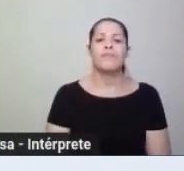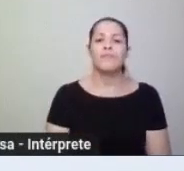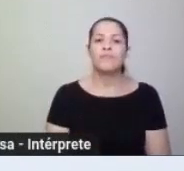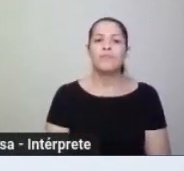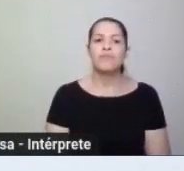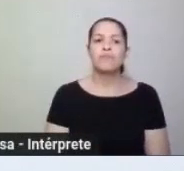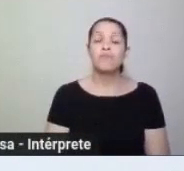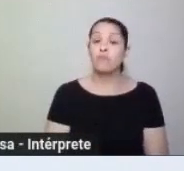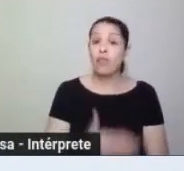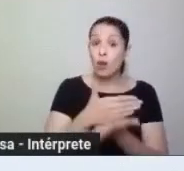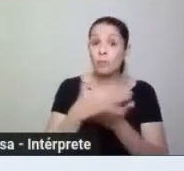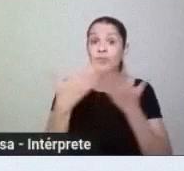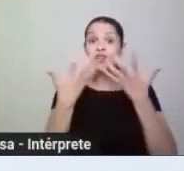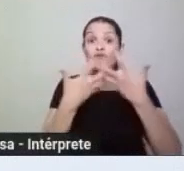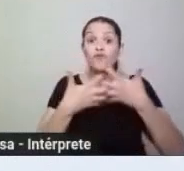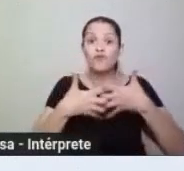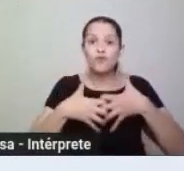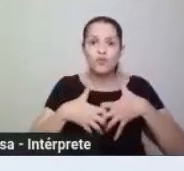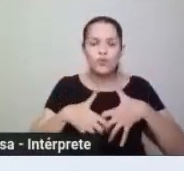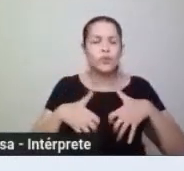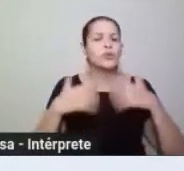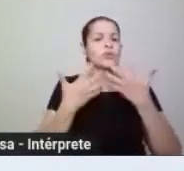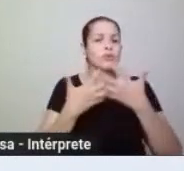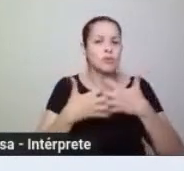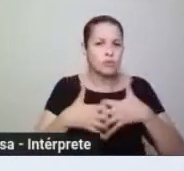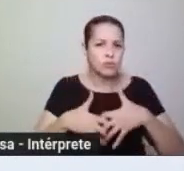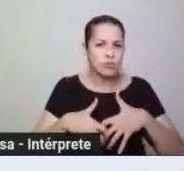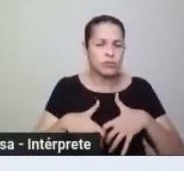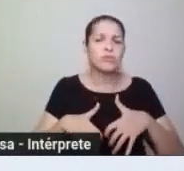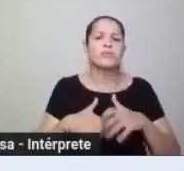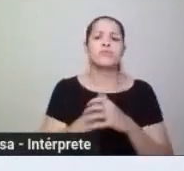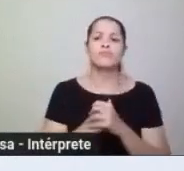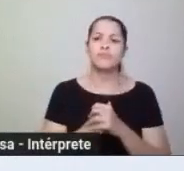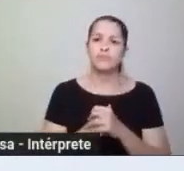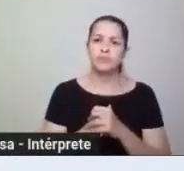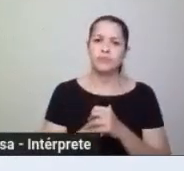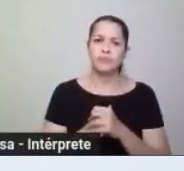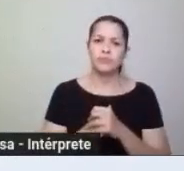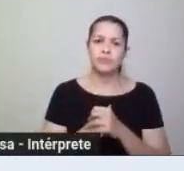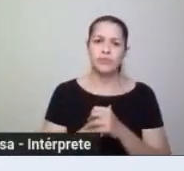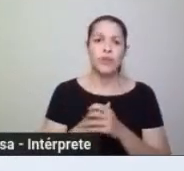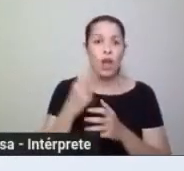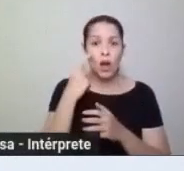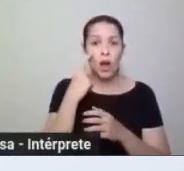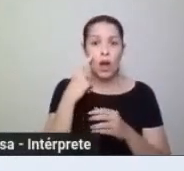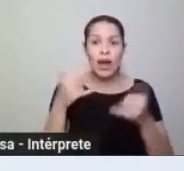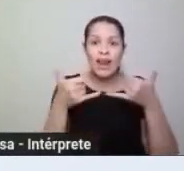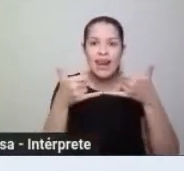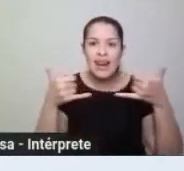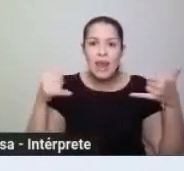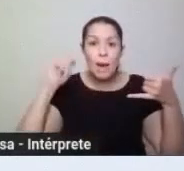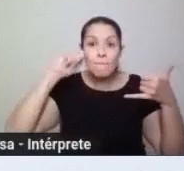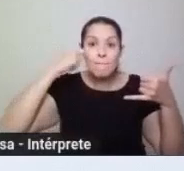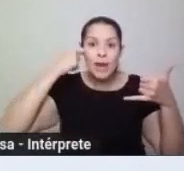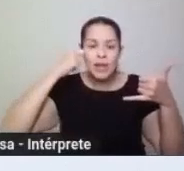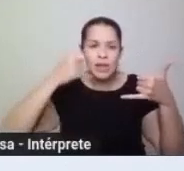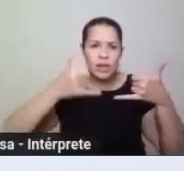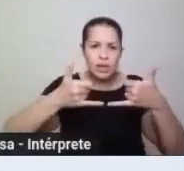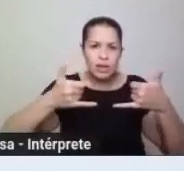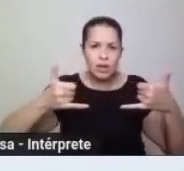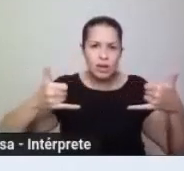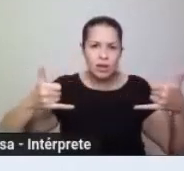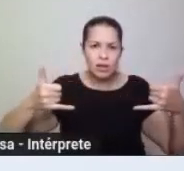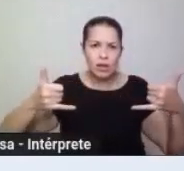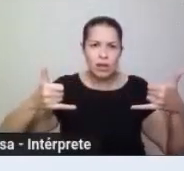começou a funcionar, na tendência preta aí, na linha preta, é o acionamento